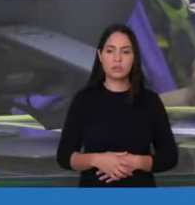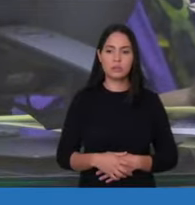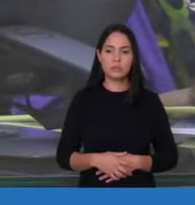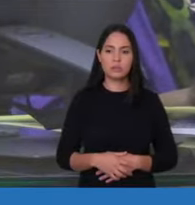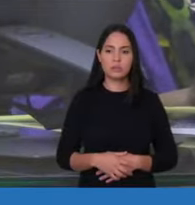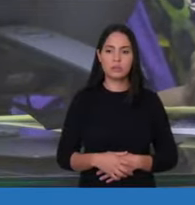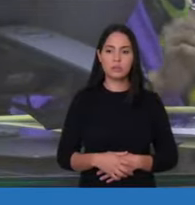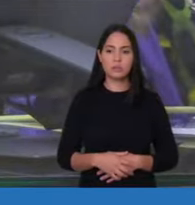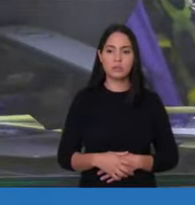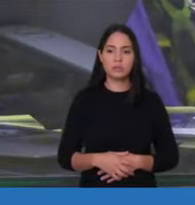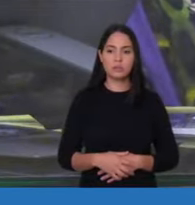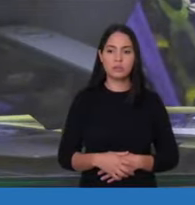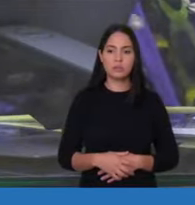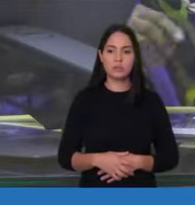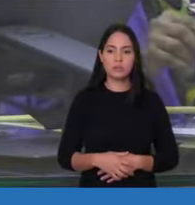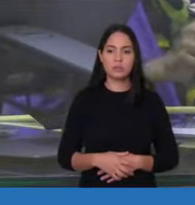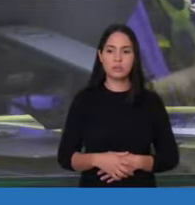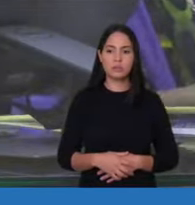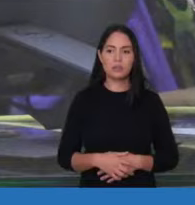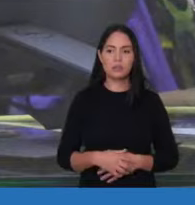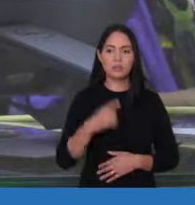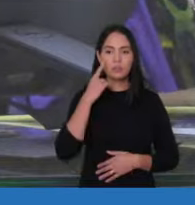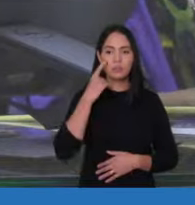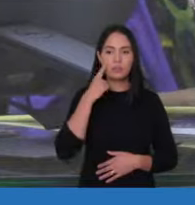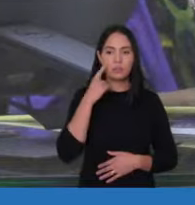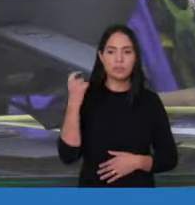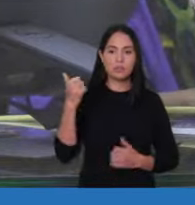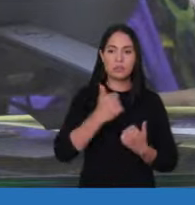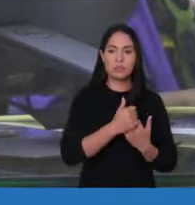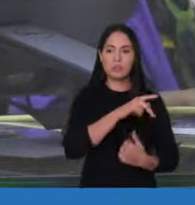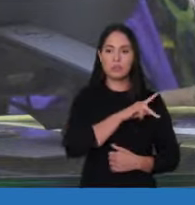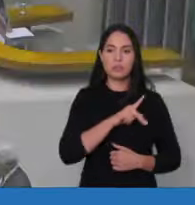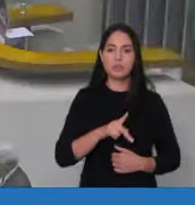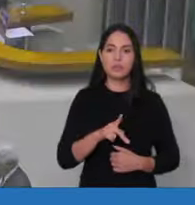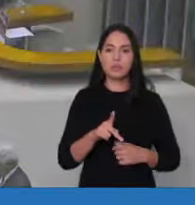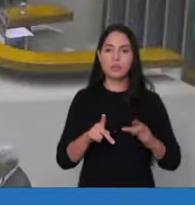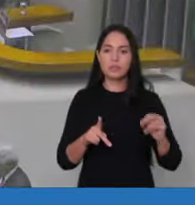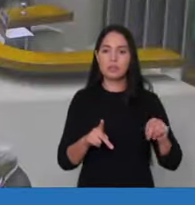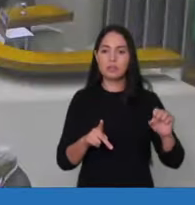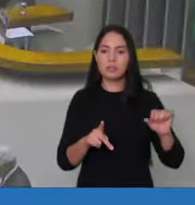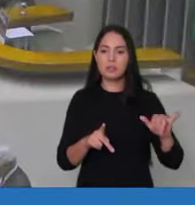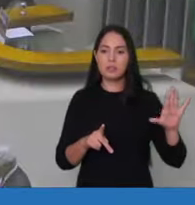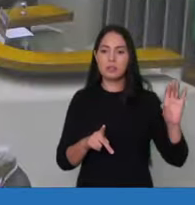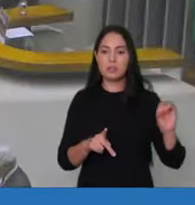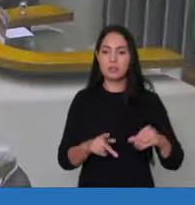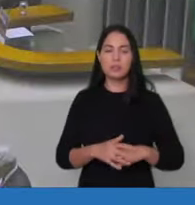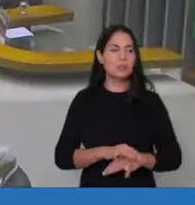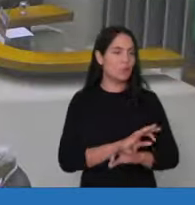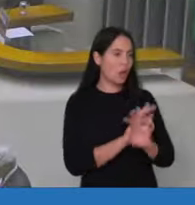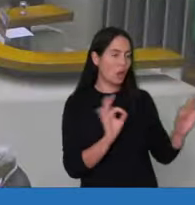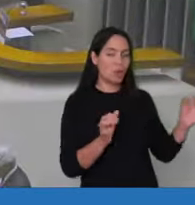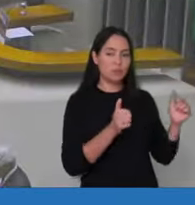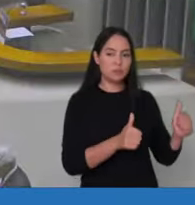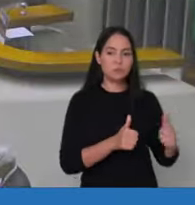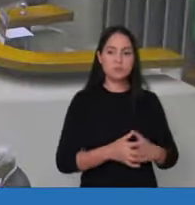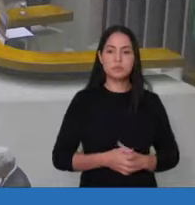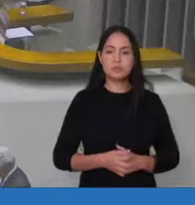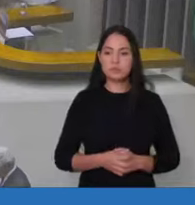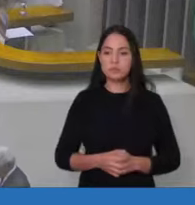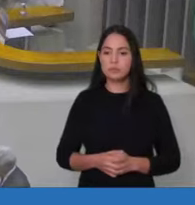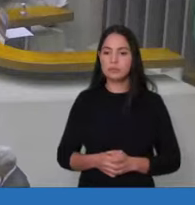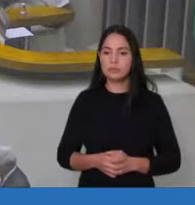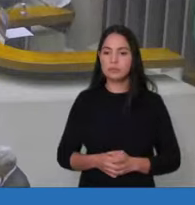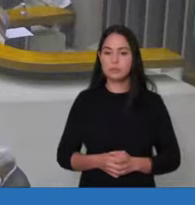duas... Enquanto isso, eu devolvo a presidência para a Tarcísia. Fica aqui um pouquinho, fica. Tá ótimo. Ai.